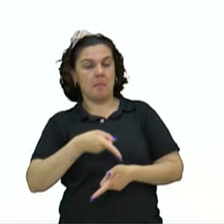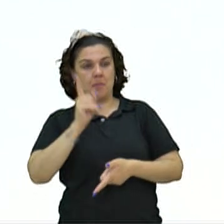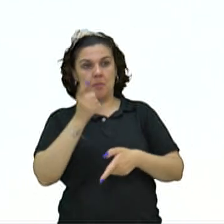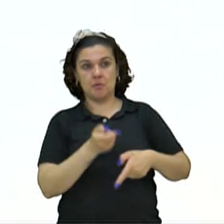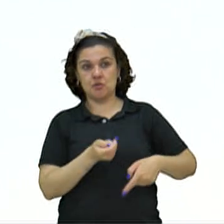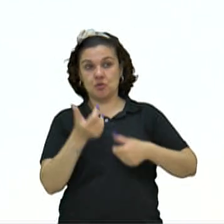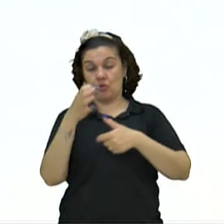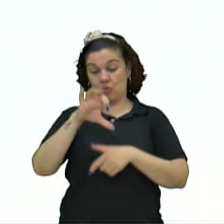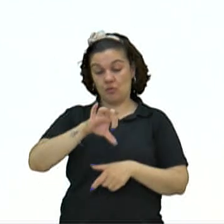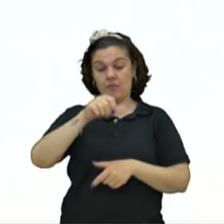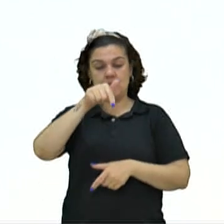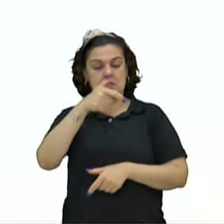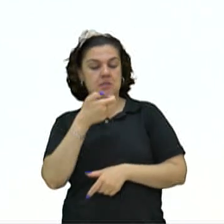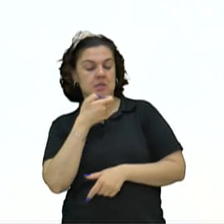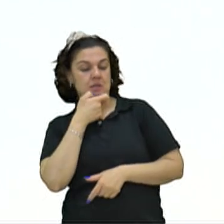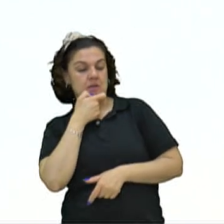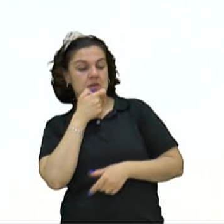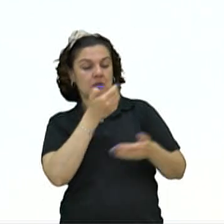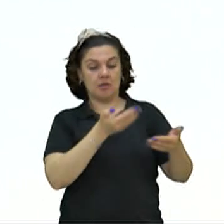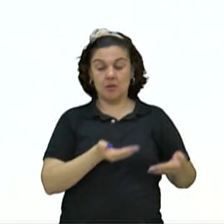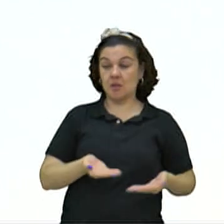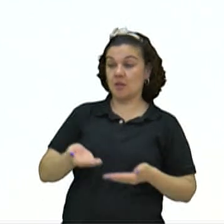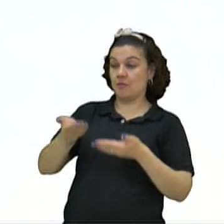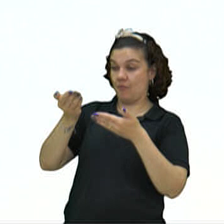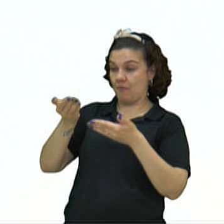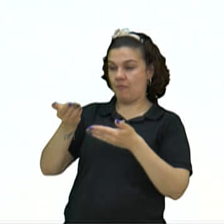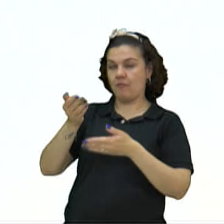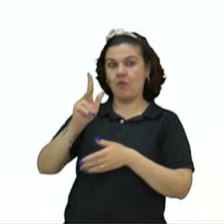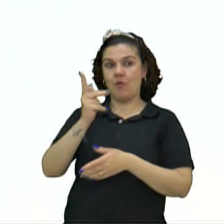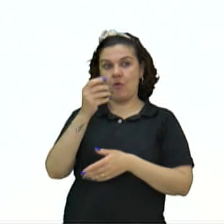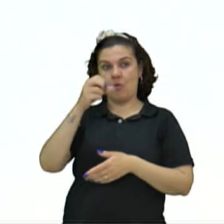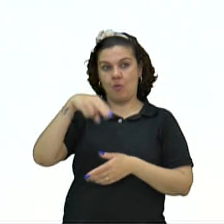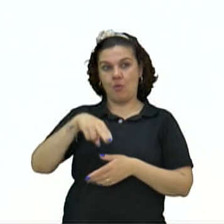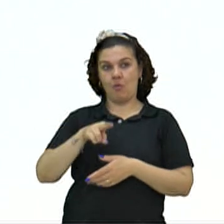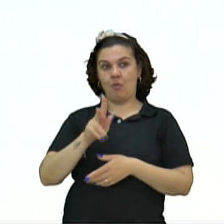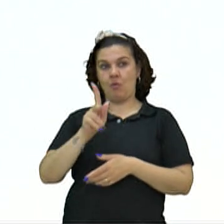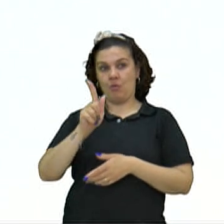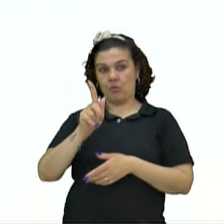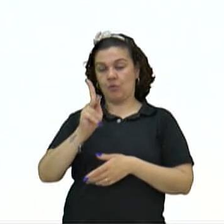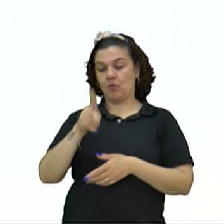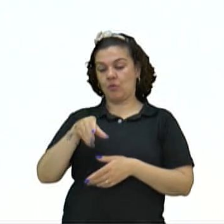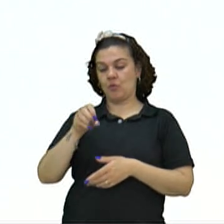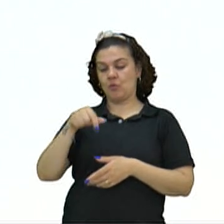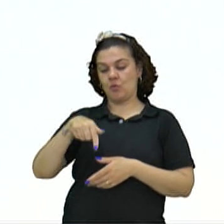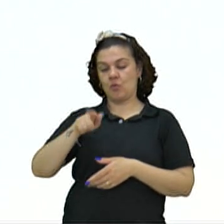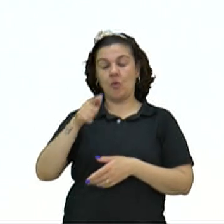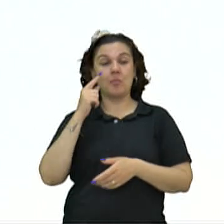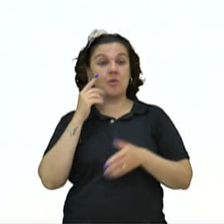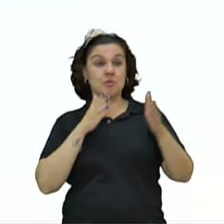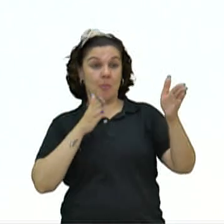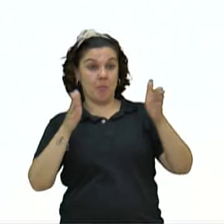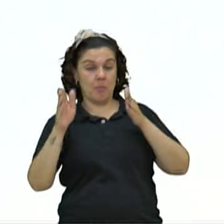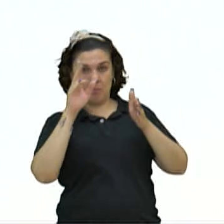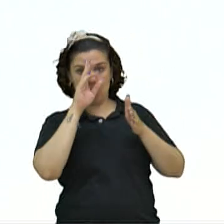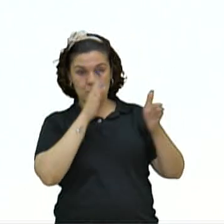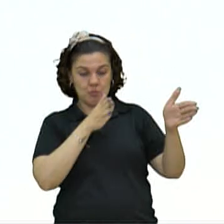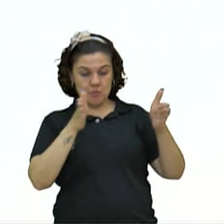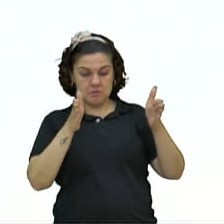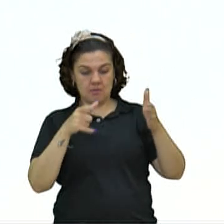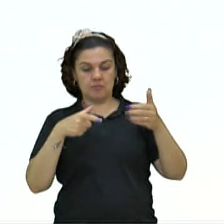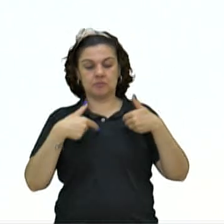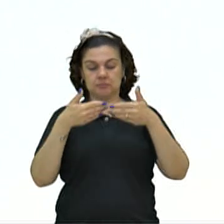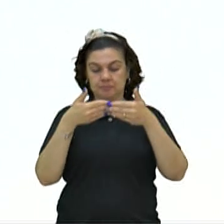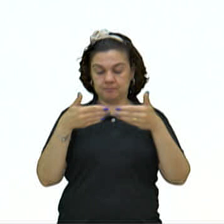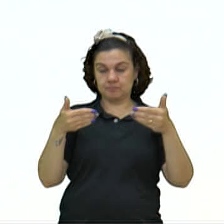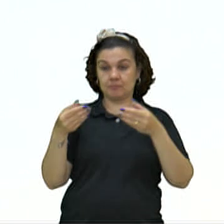janeiro de 97 a Inglaterra devolveu Hong Kong à República Popular da China. Identifique o período histórico em que a China cedeu